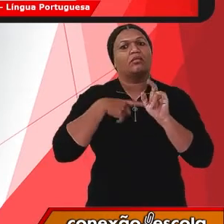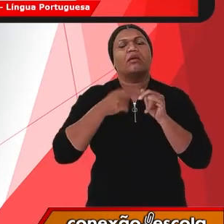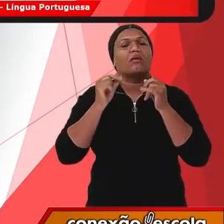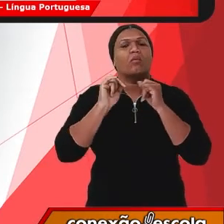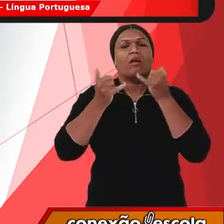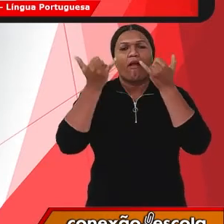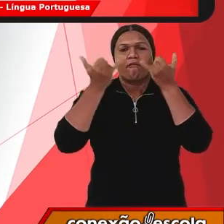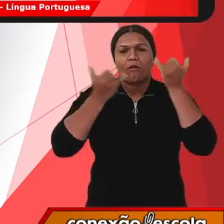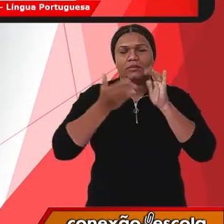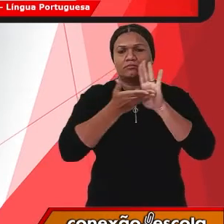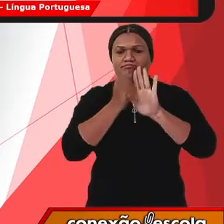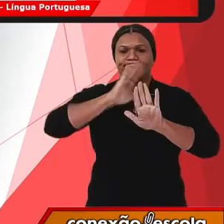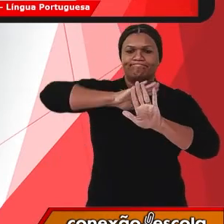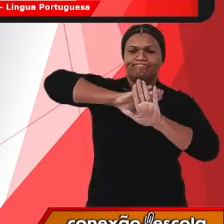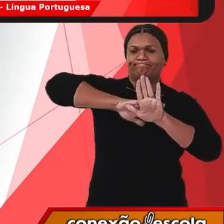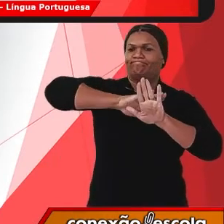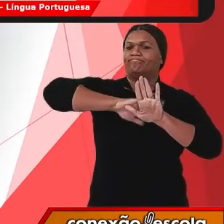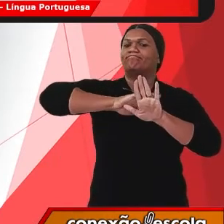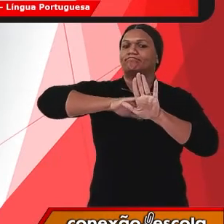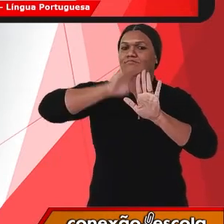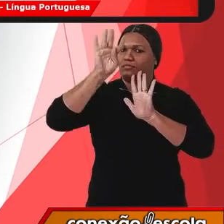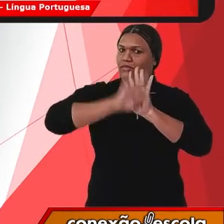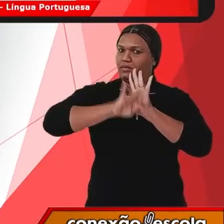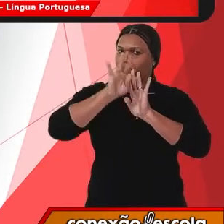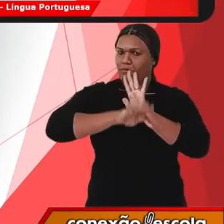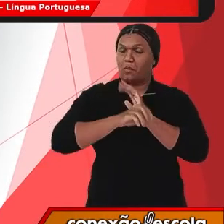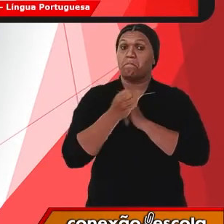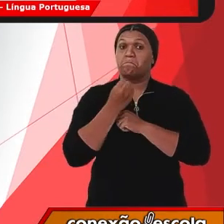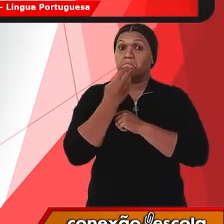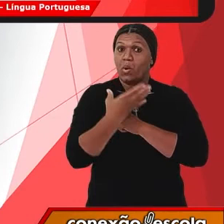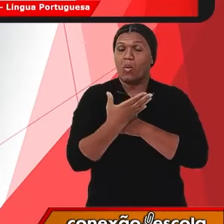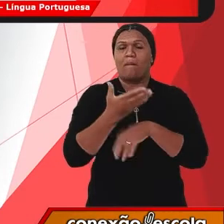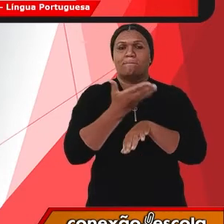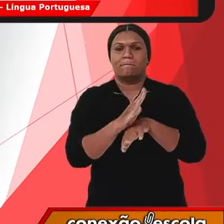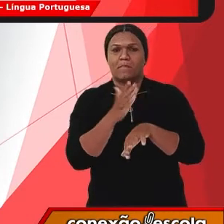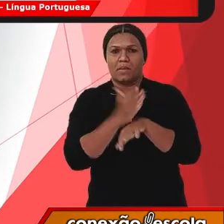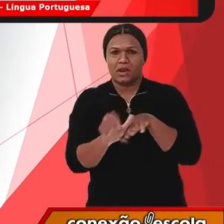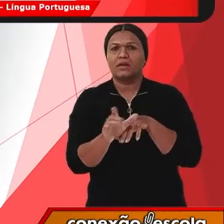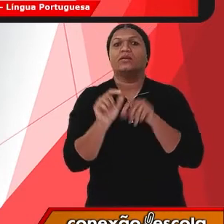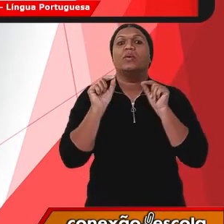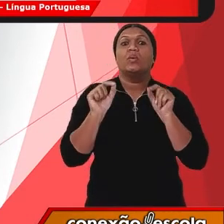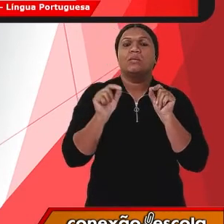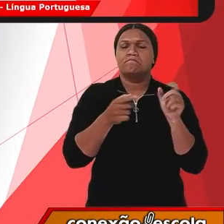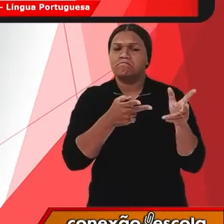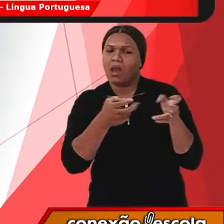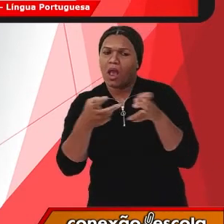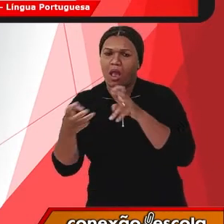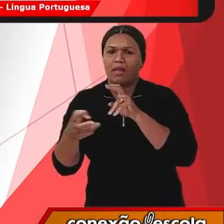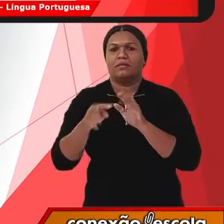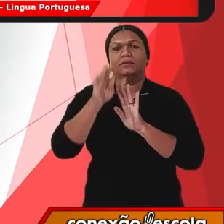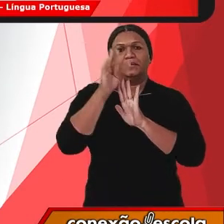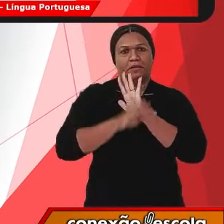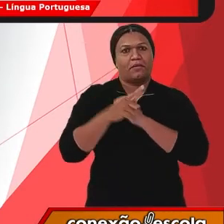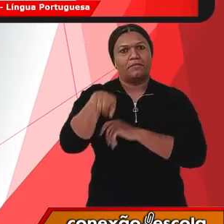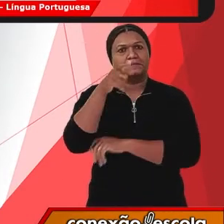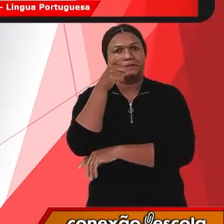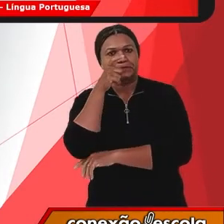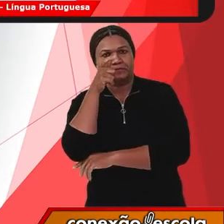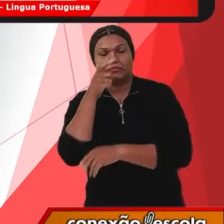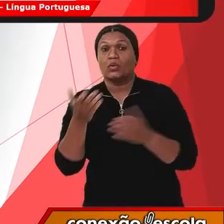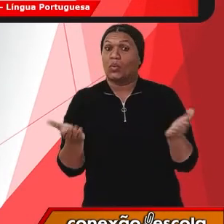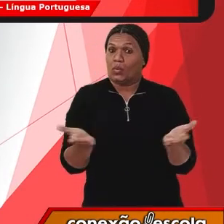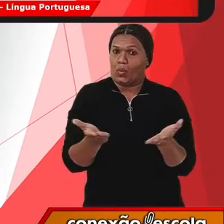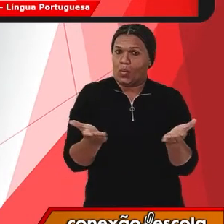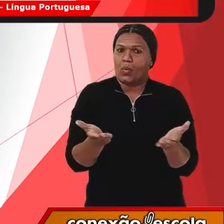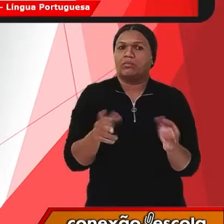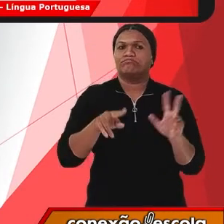ficam implícitas no texto e um ótimo exercício de interpretação de texto é verificar isso então esse